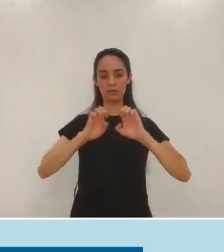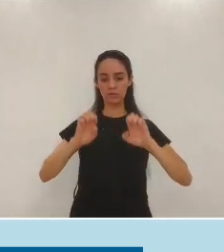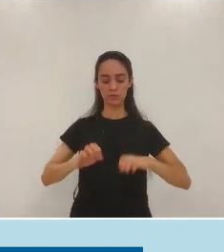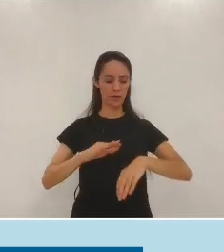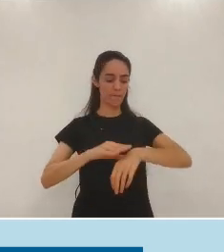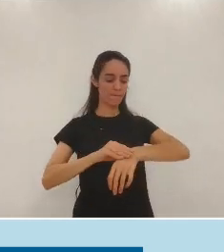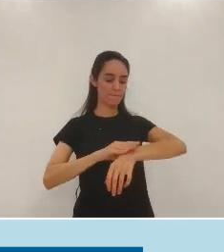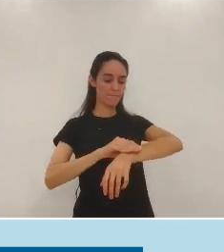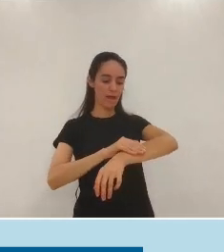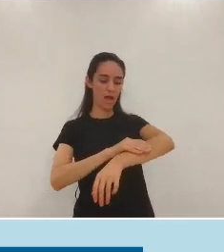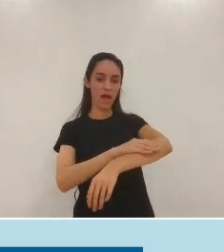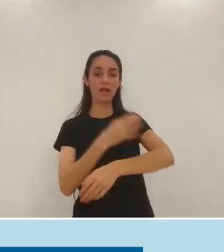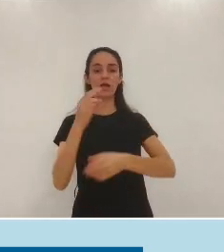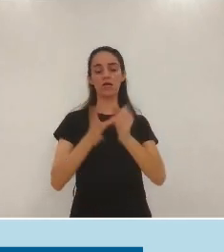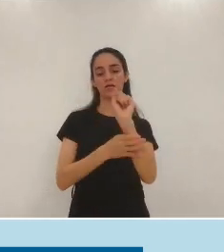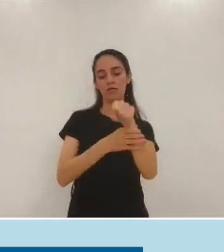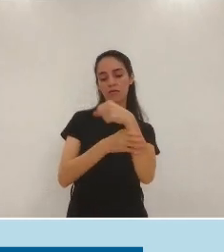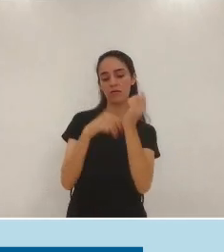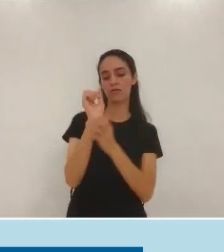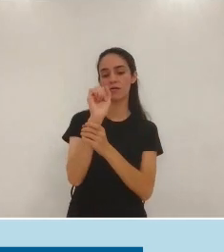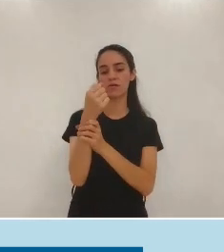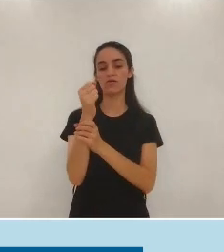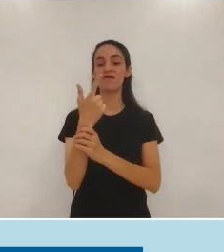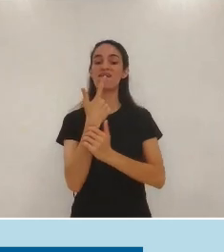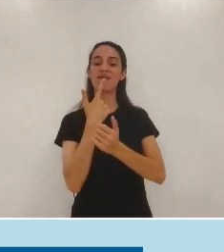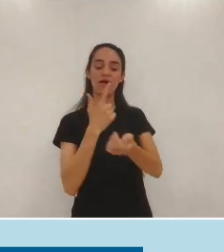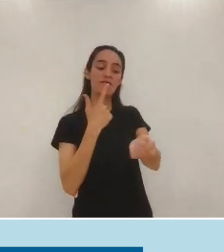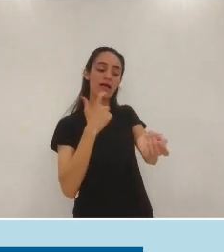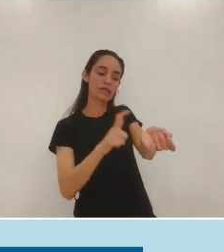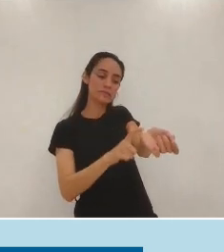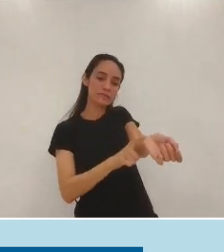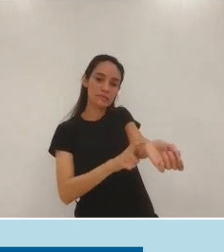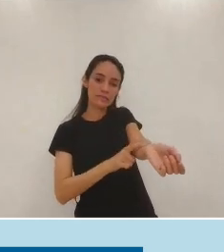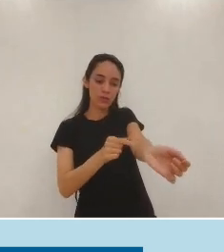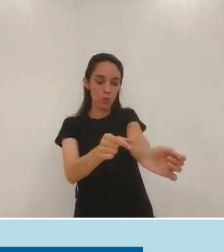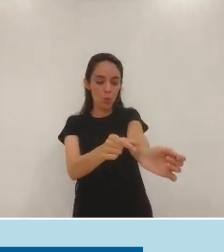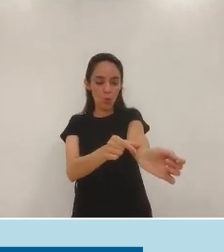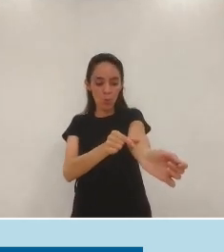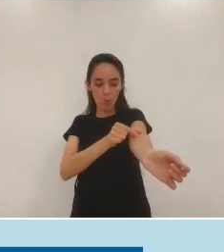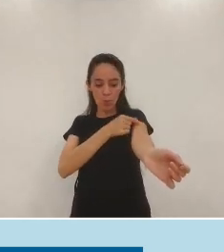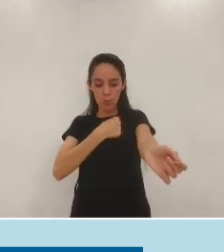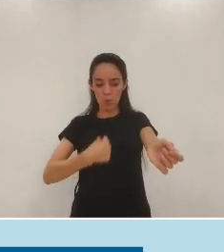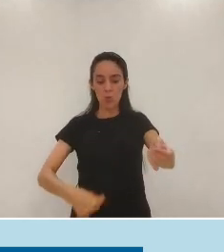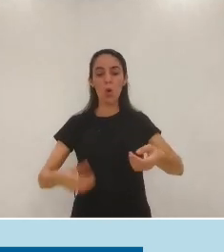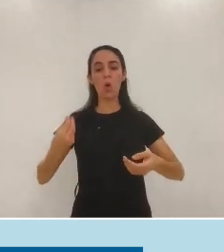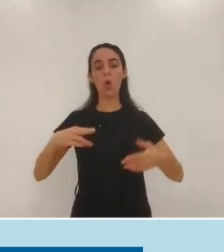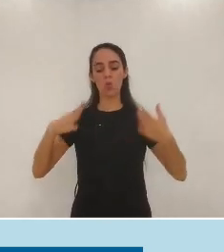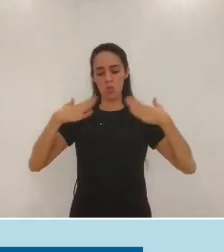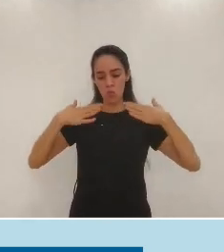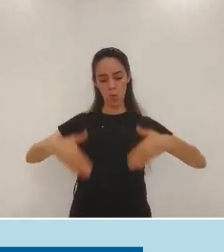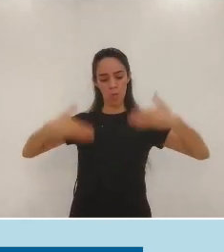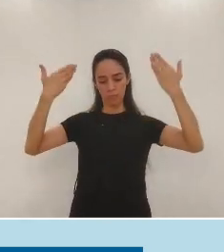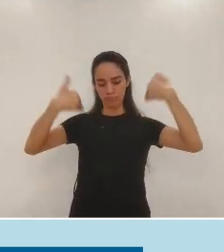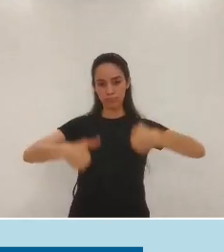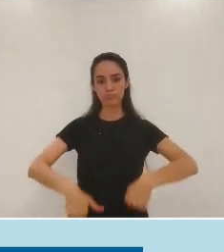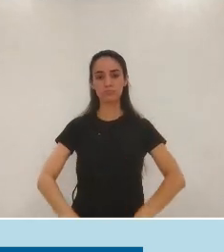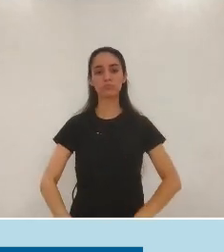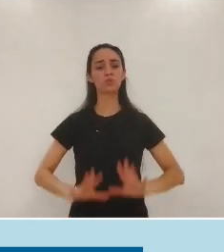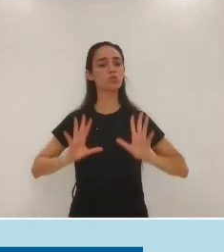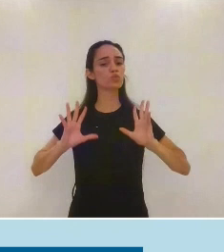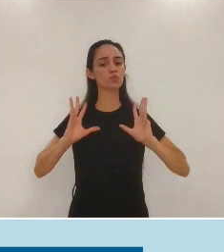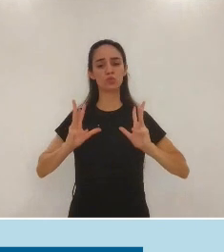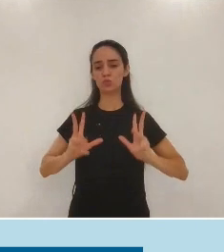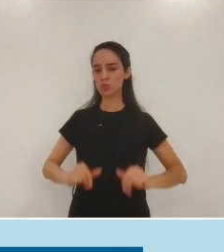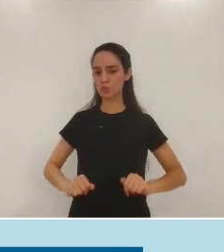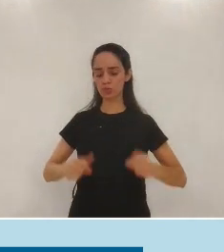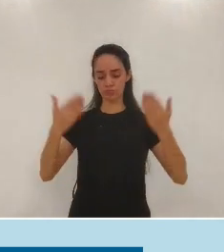das articulações, dos vasos sanguíneos, estruturas do corpo. Então, tudo que tiver no corpo da pessoa